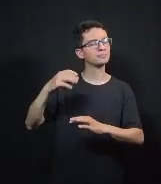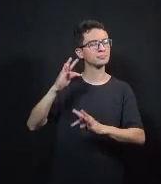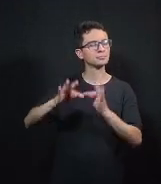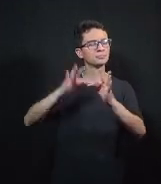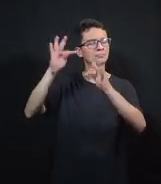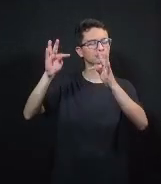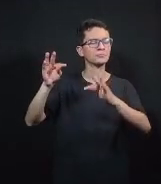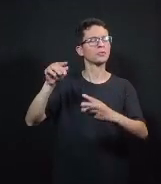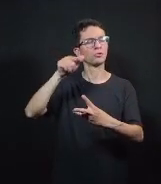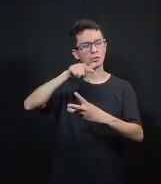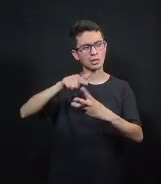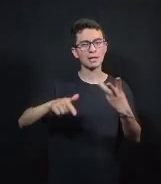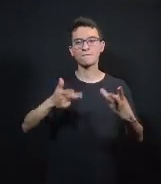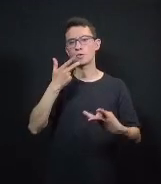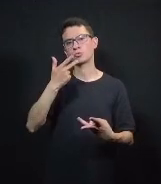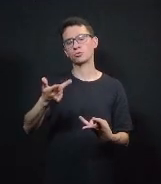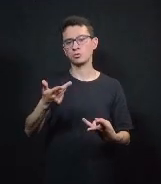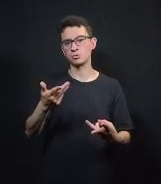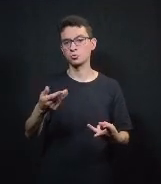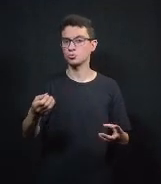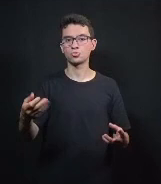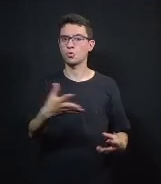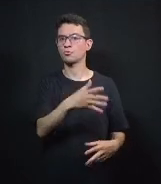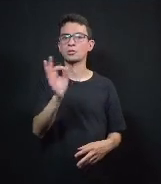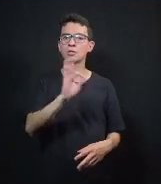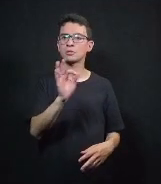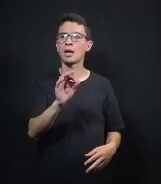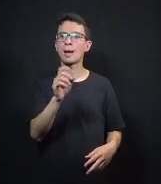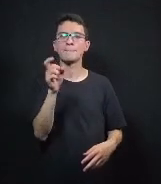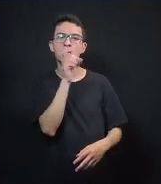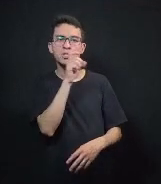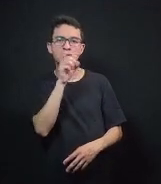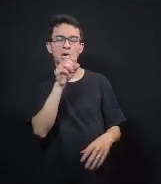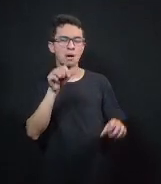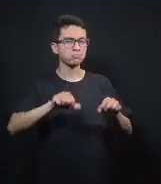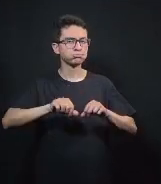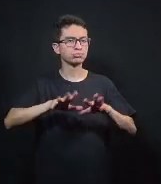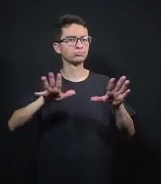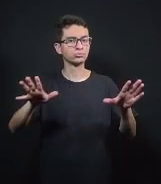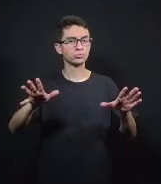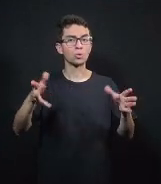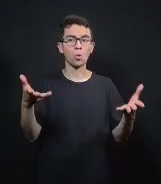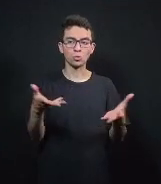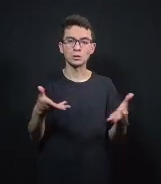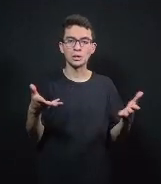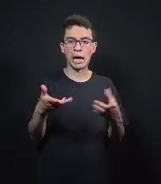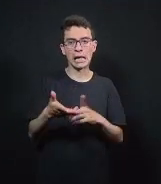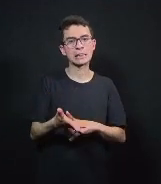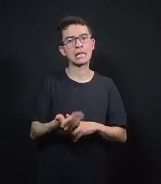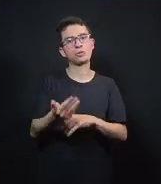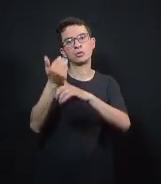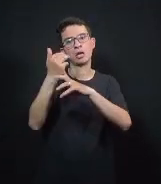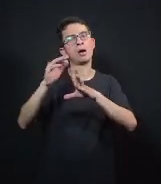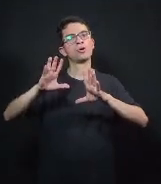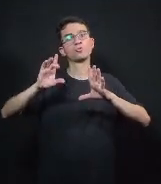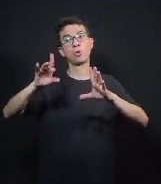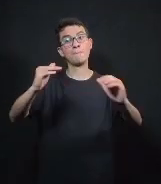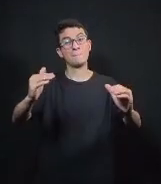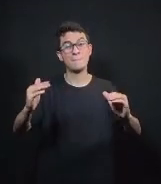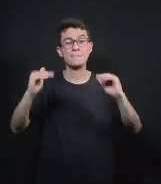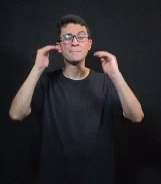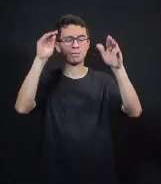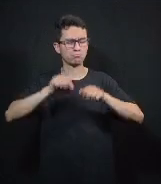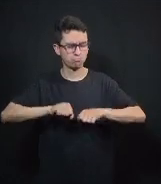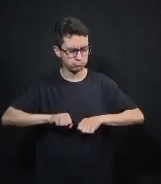uma questão que não é nada novo, então, assim, mentira, distorção sempre existiu, as tecnologias amplificaram não só, eu estou entendendo, não só